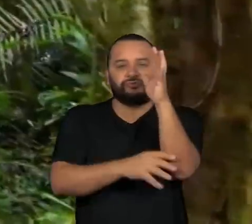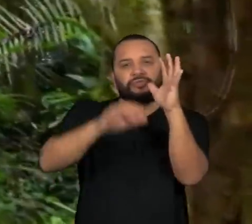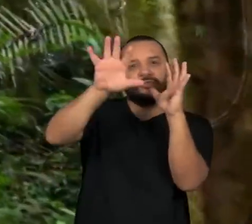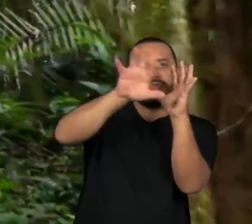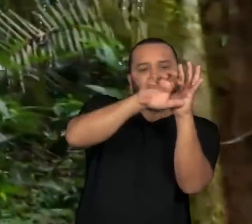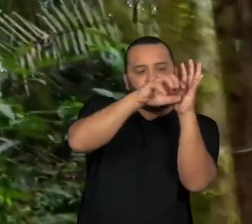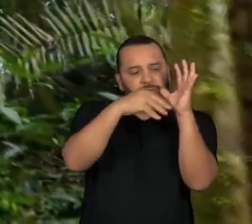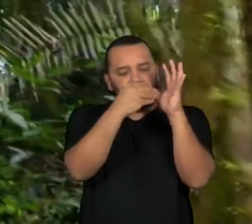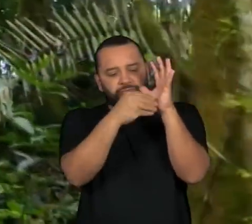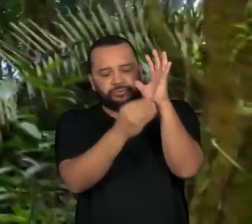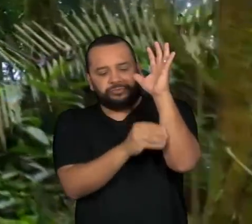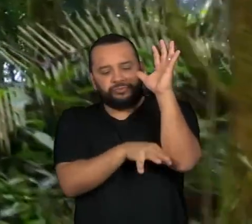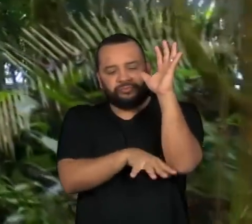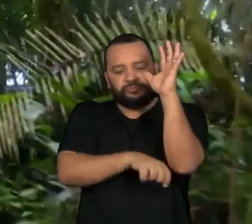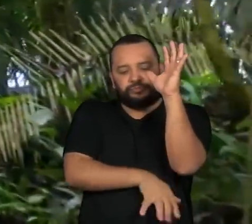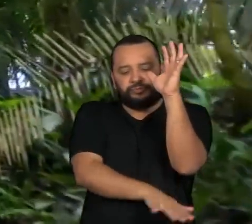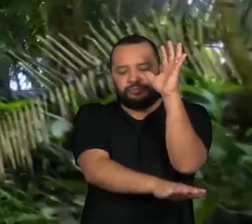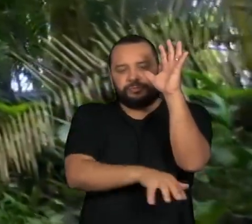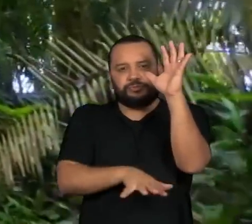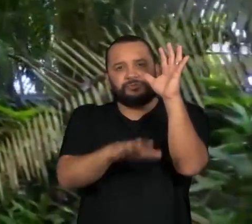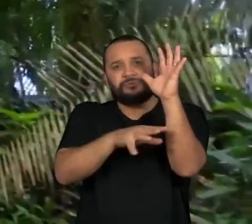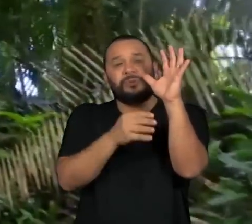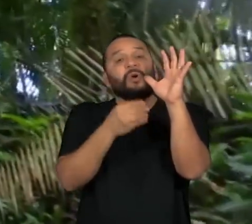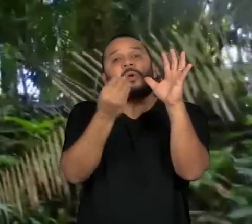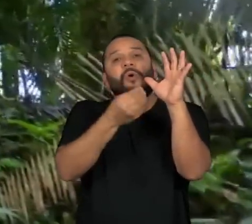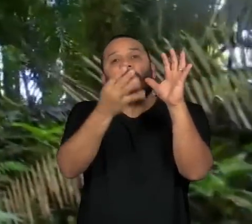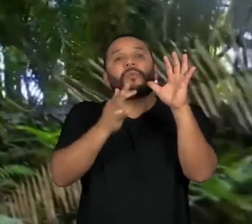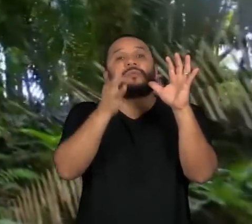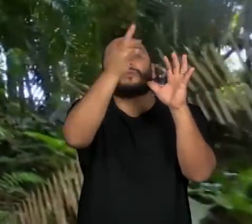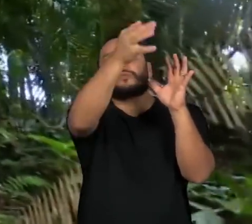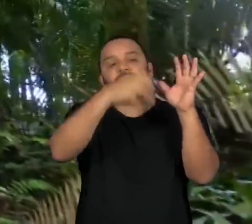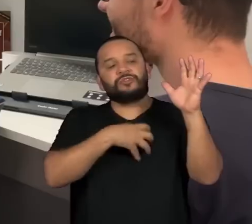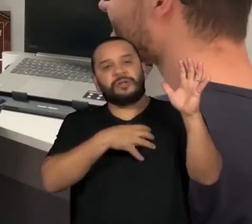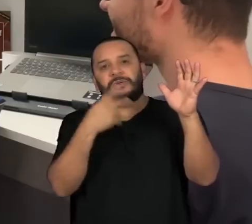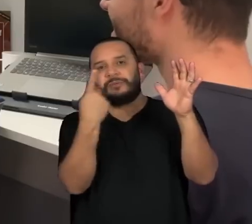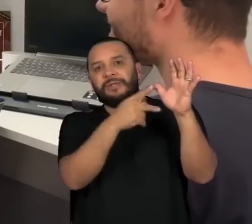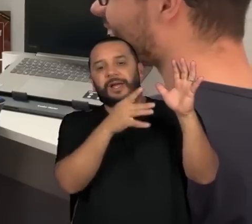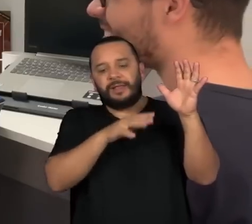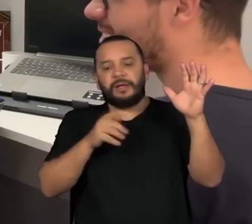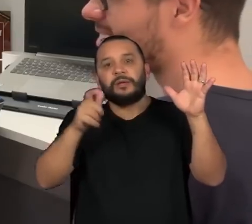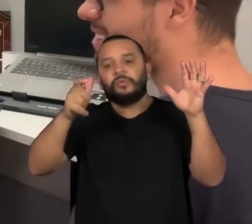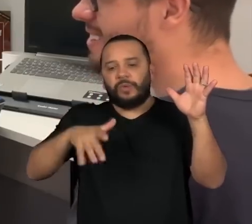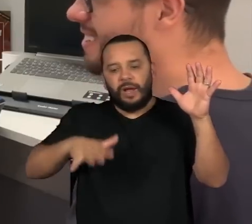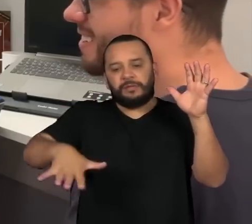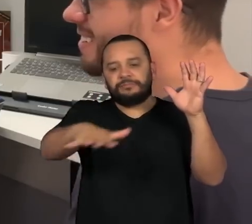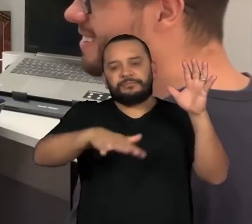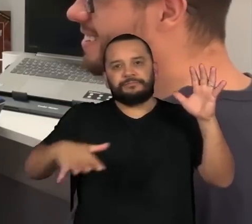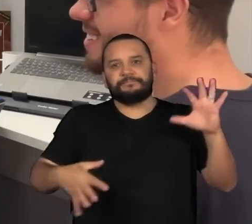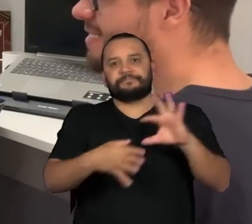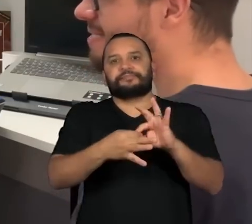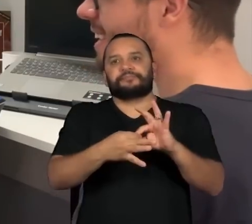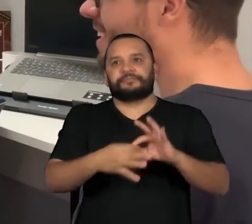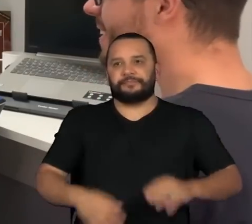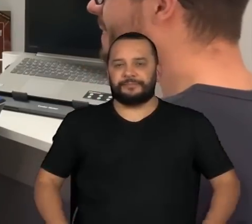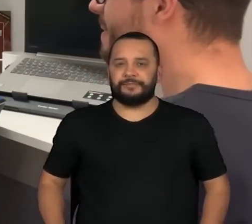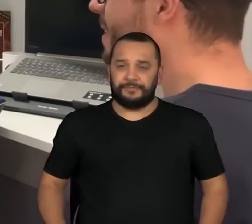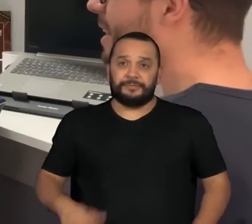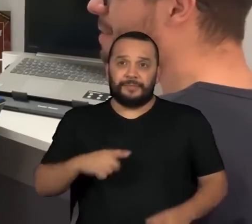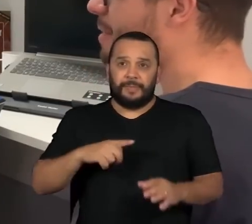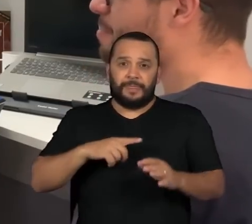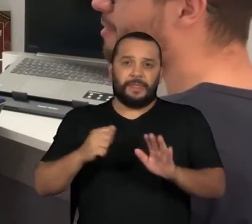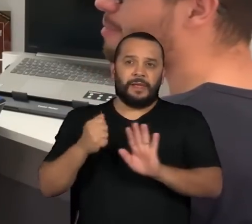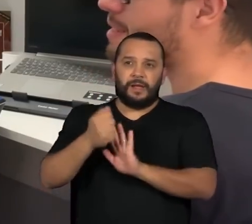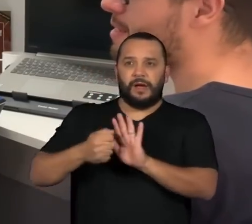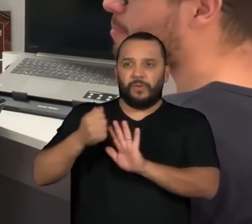responder àquele ambiente e também afetar aquele ambiente. O programa de computador incluiu